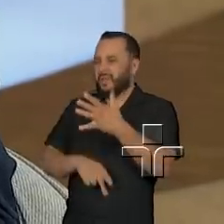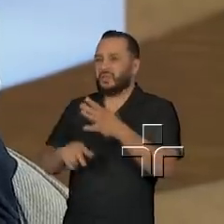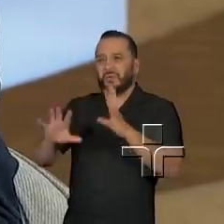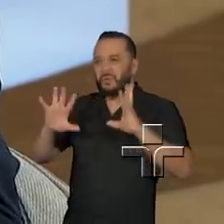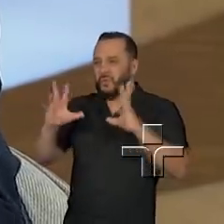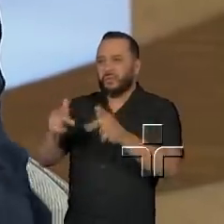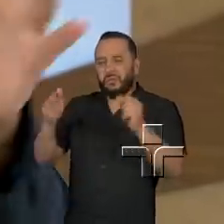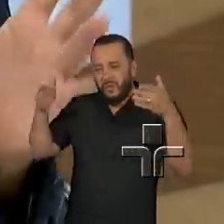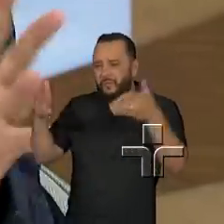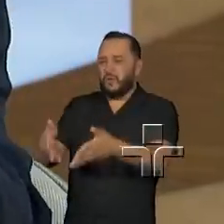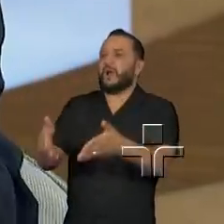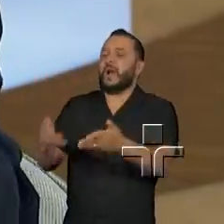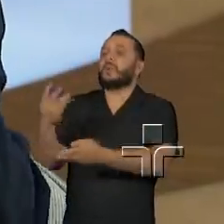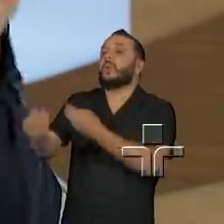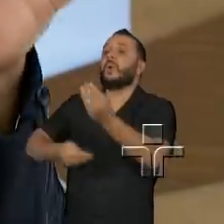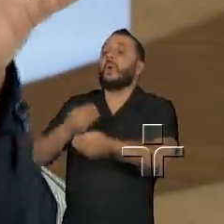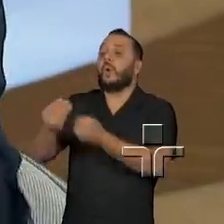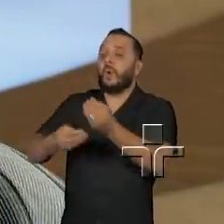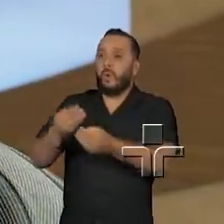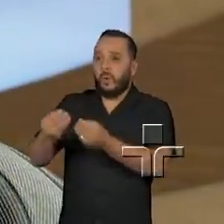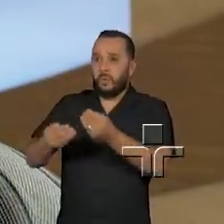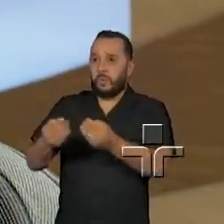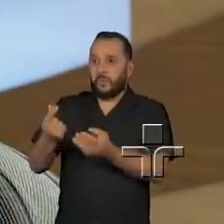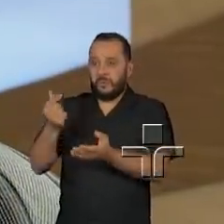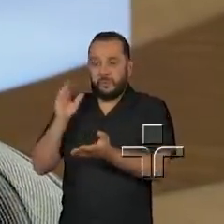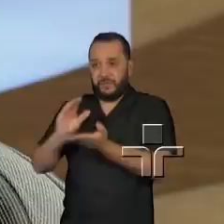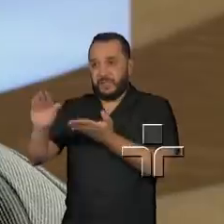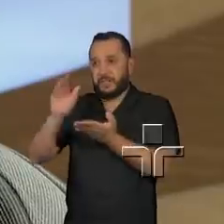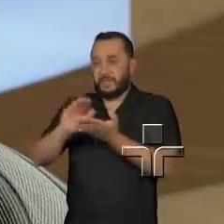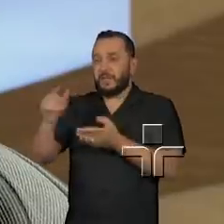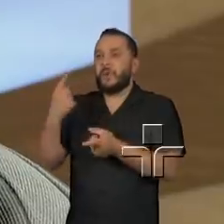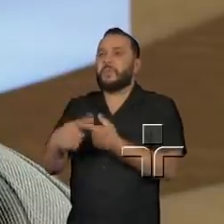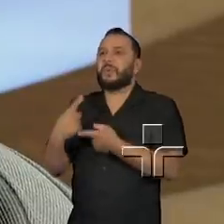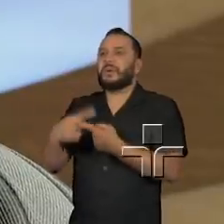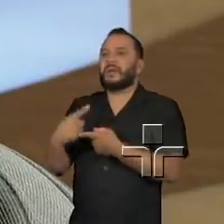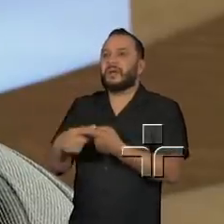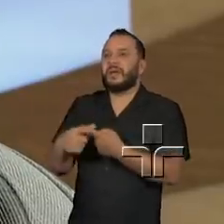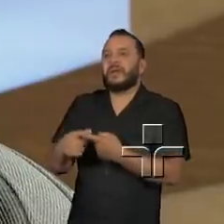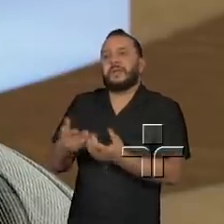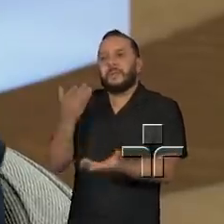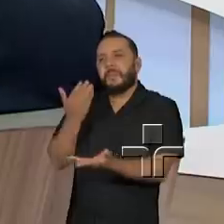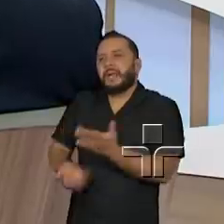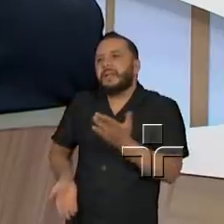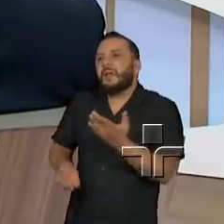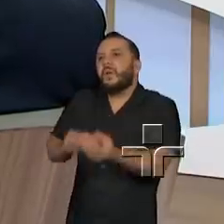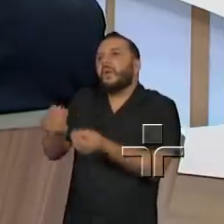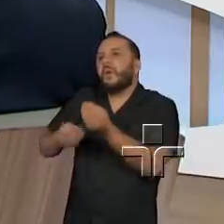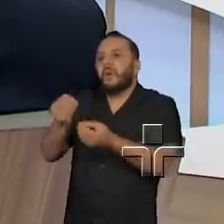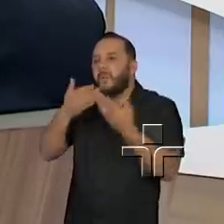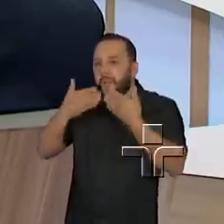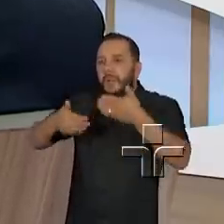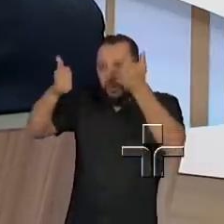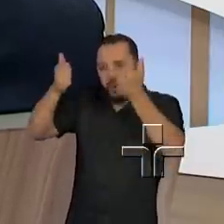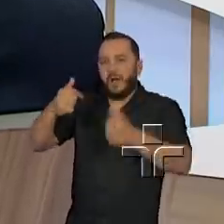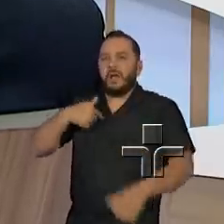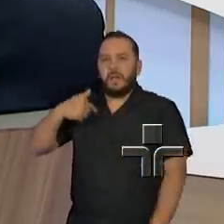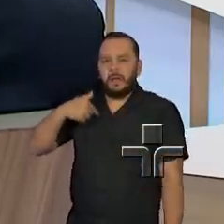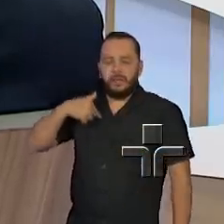em pensar o que foi esse financiamento, por que chegou a esse ponto e como é que a gente pode melhorar. Então eu fui